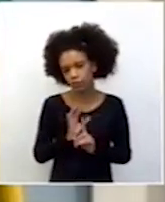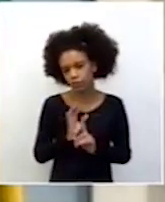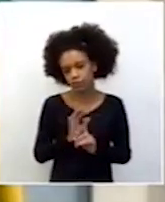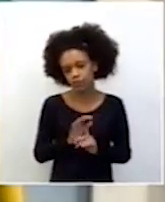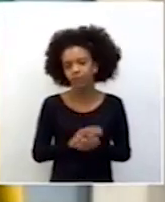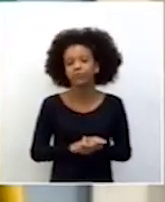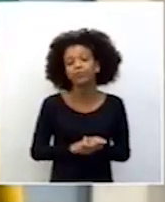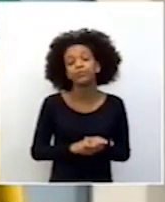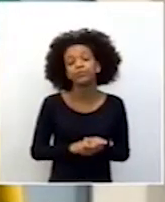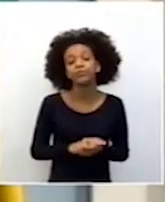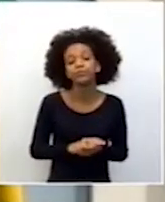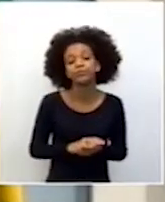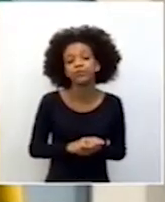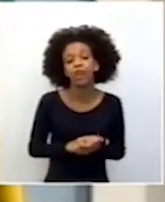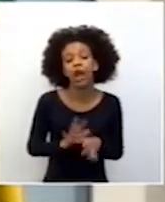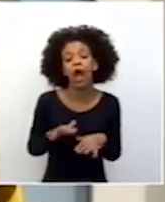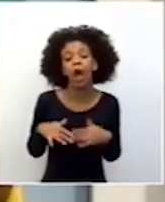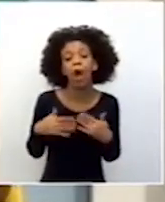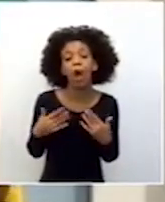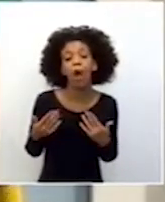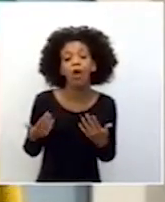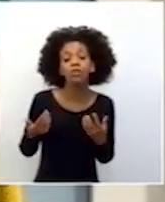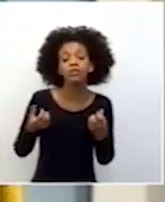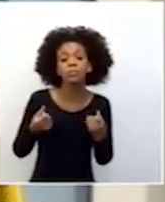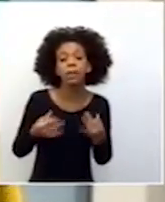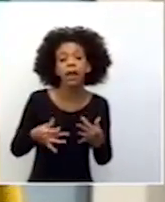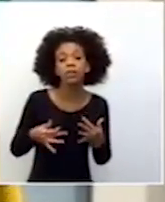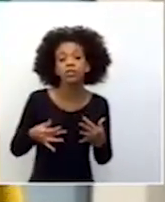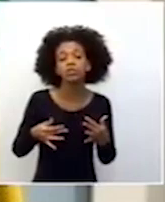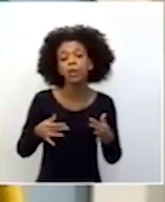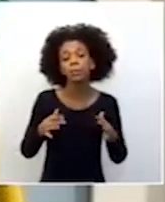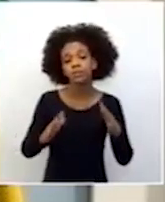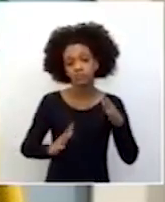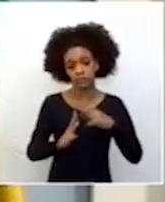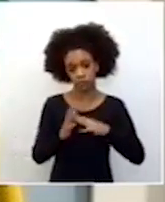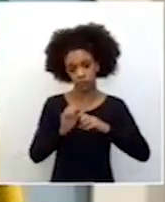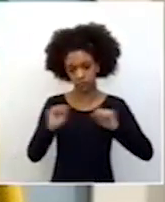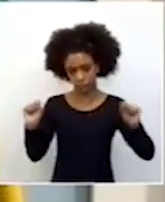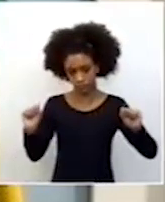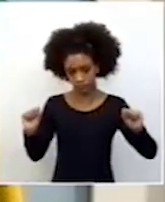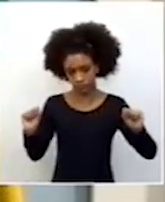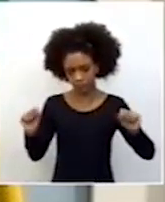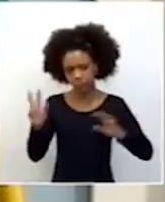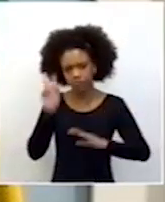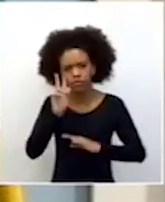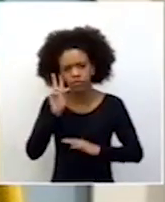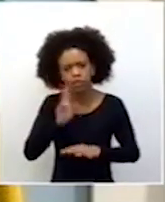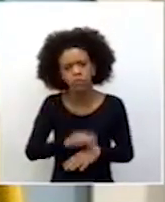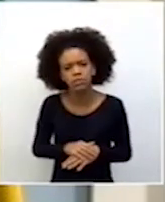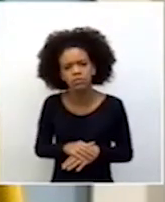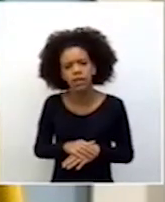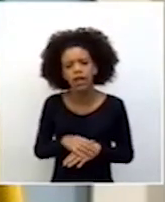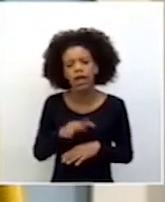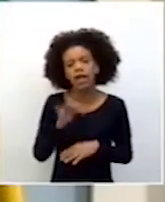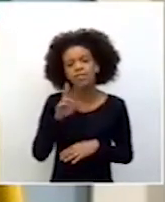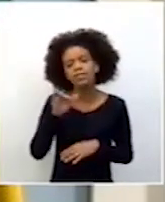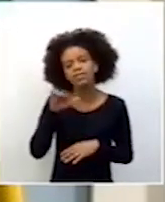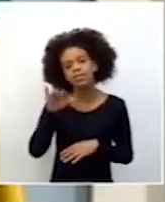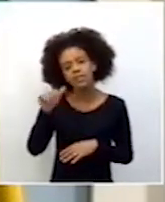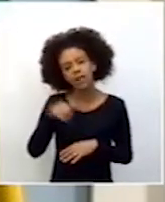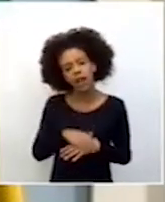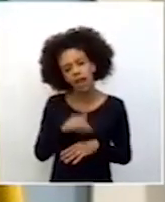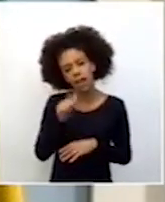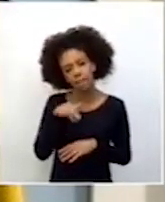para vocês. Quando a gente falou do exagero mesmo, eu lembrei muito da Tarsila do Amaral. A Tarsila